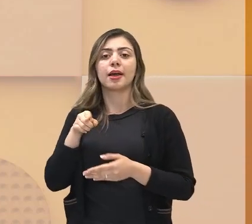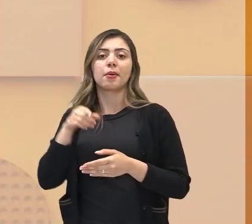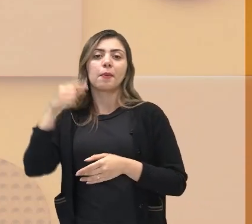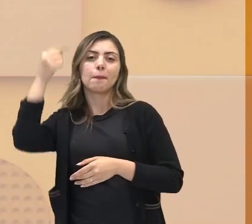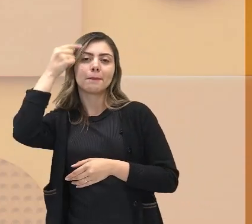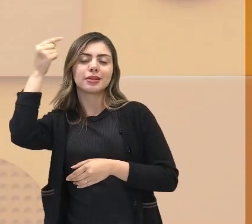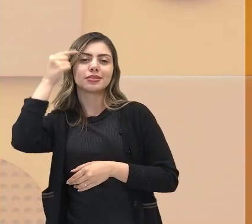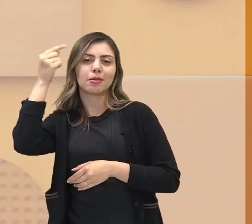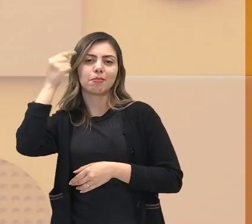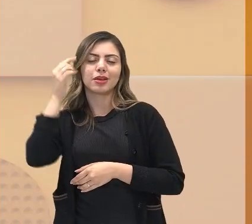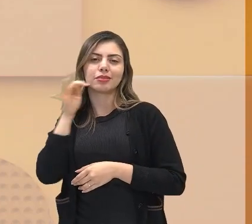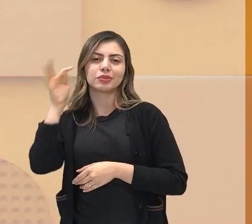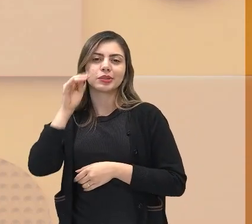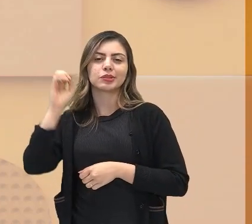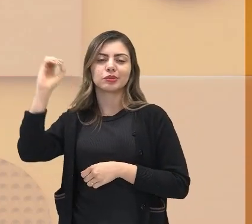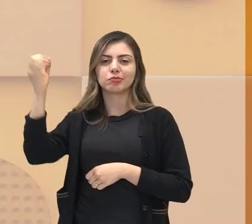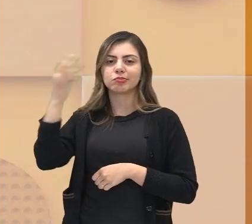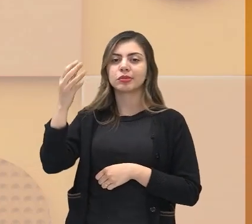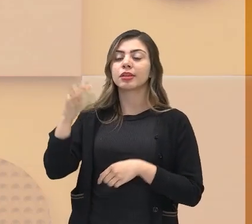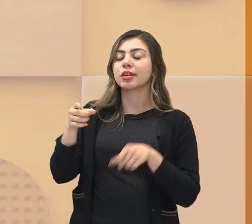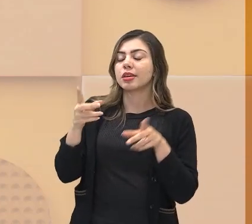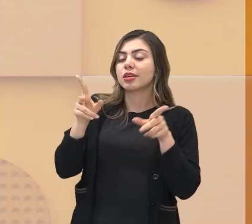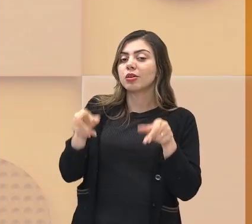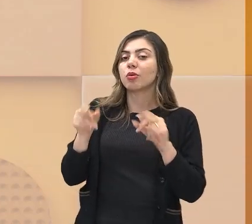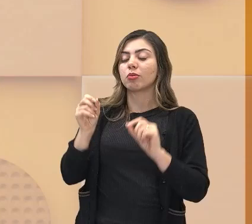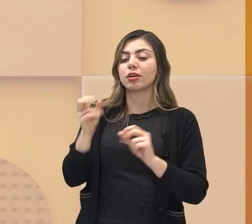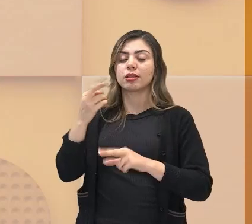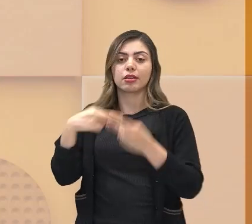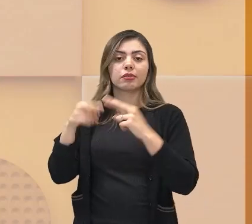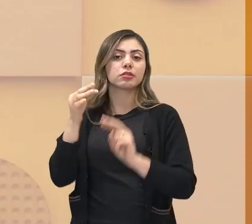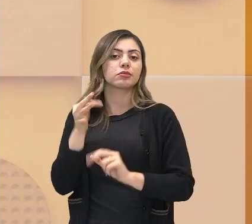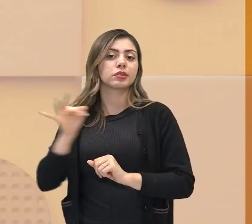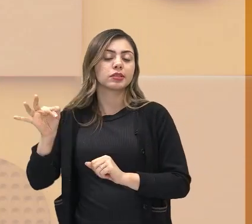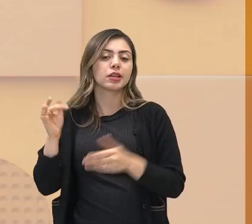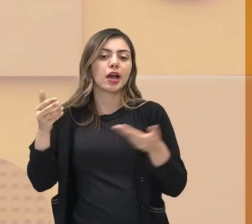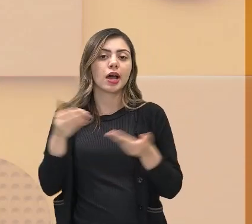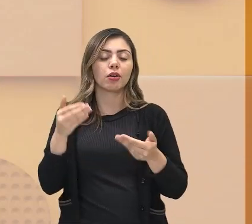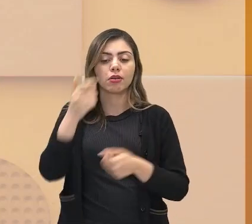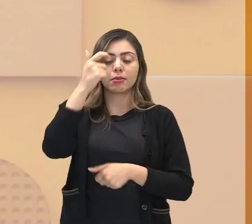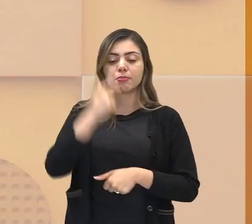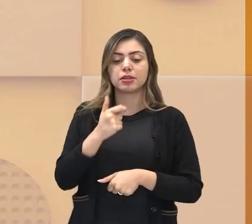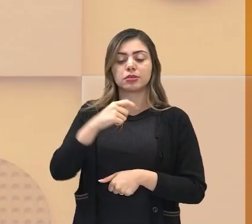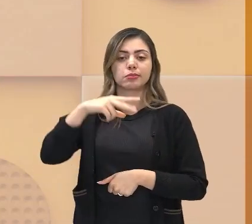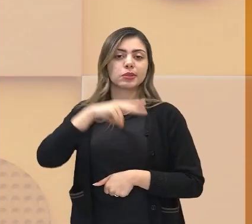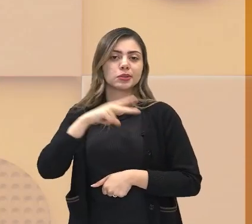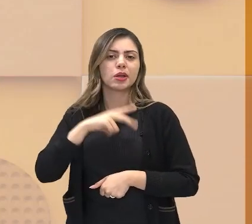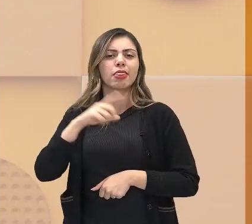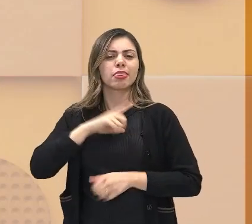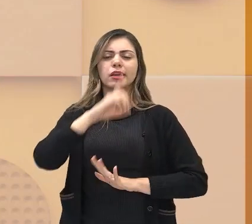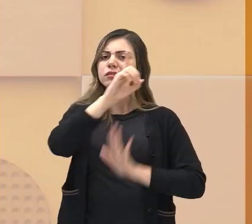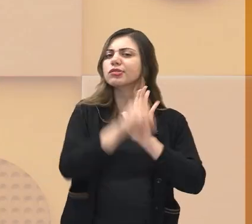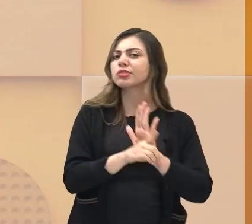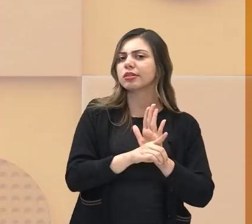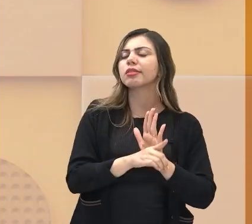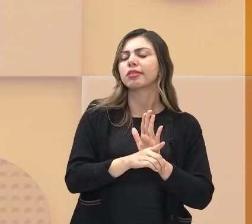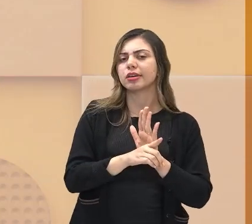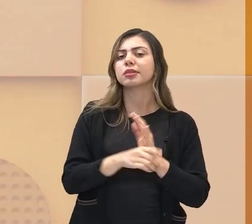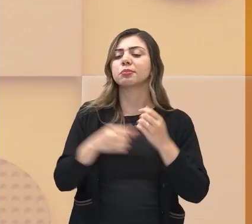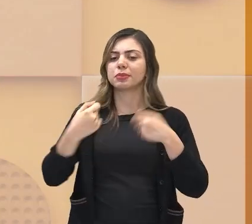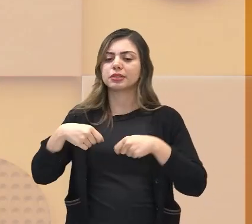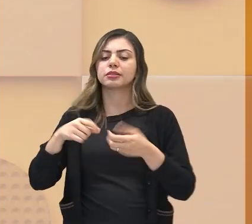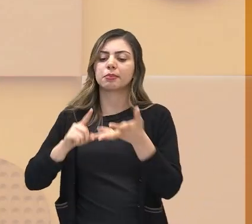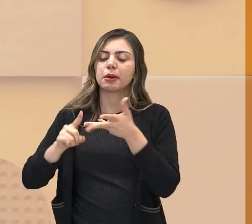Assim como falamos da Revolução Francesa, que agora o ser individual, ele tem direito, ele tem dever, então